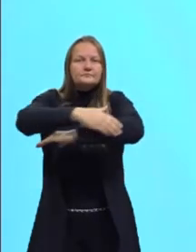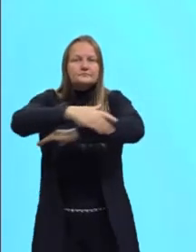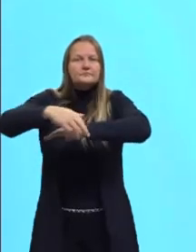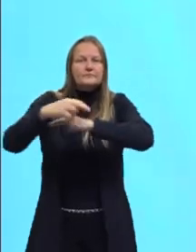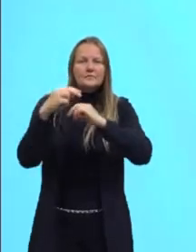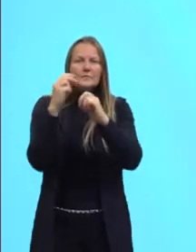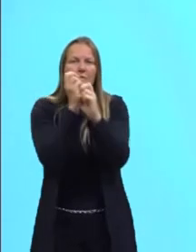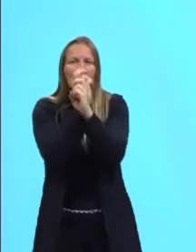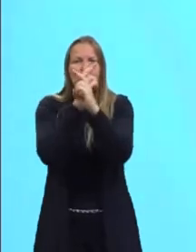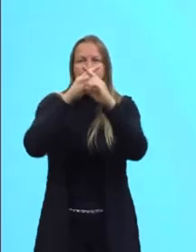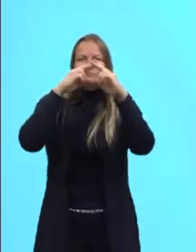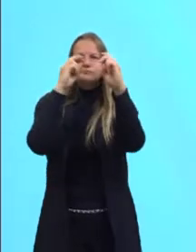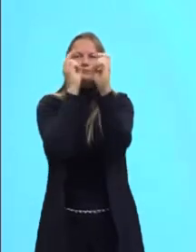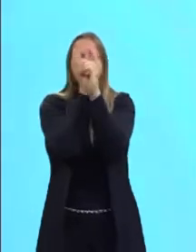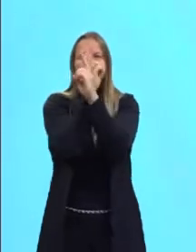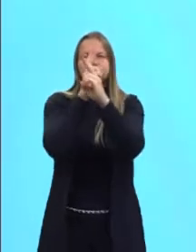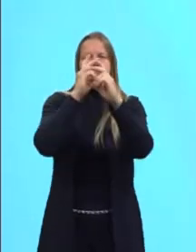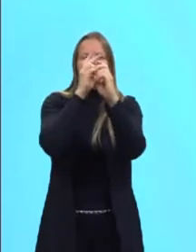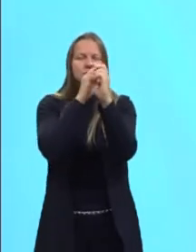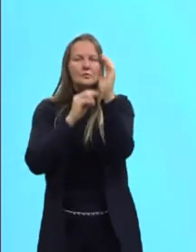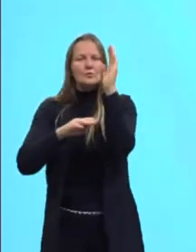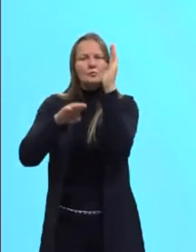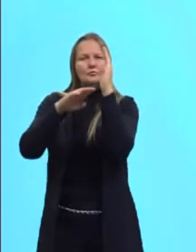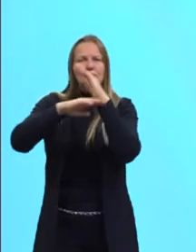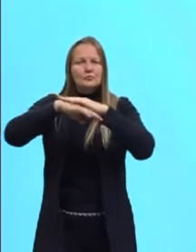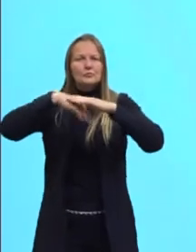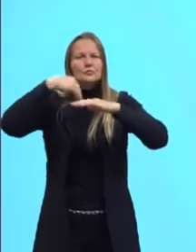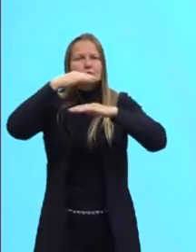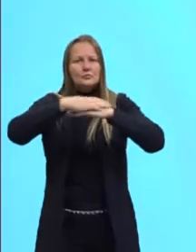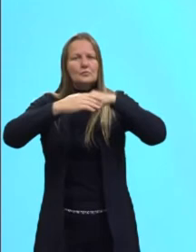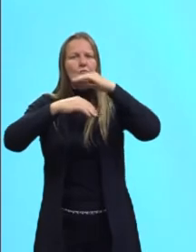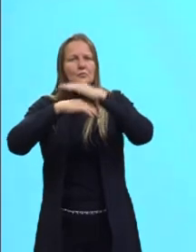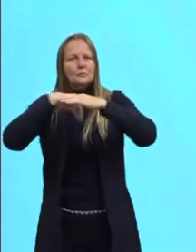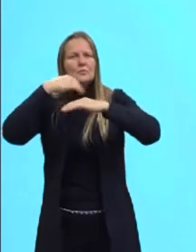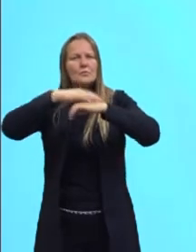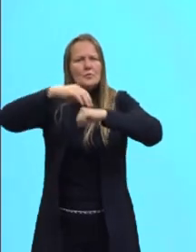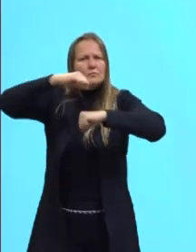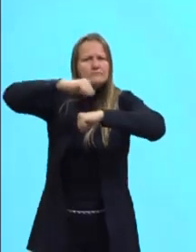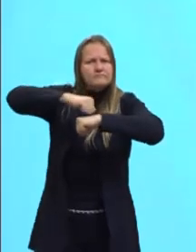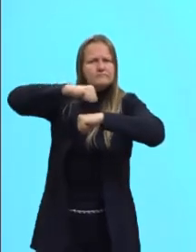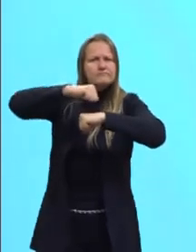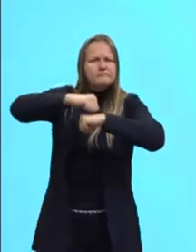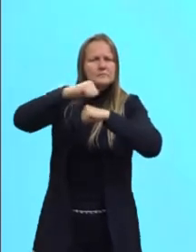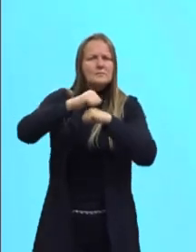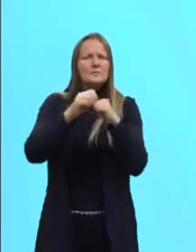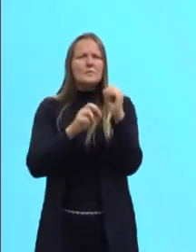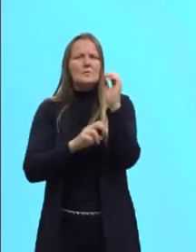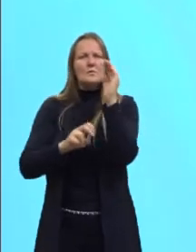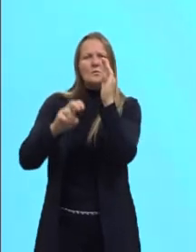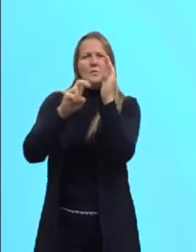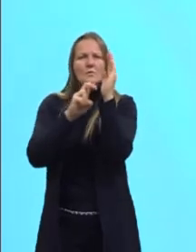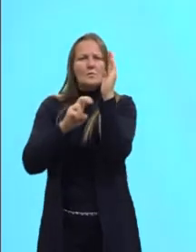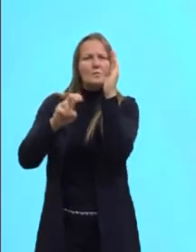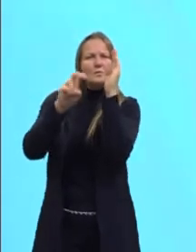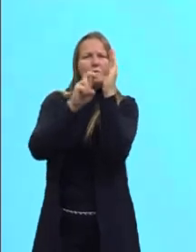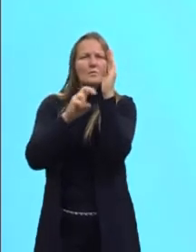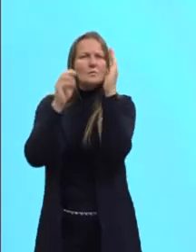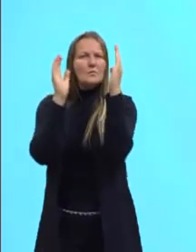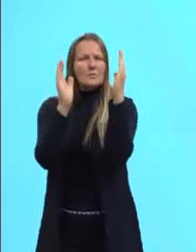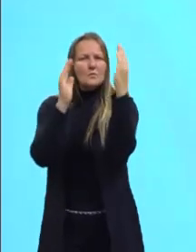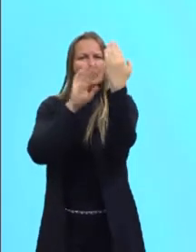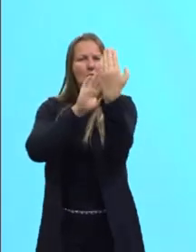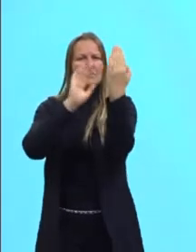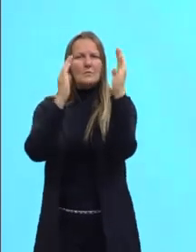bêbado subiu a construção como se fosse sólido ergueu no patamar quatro paredes